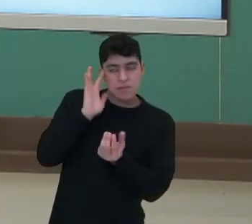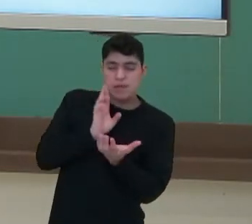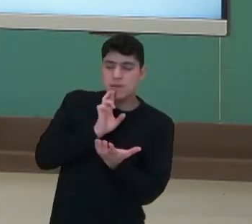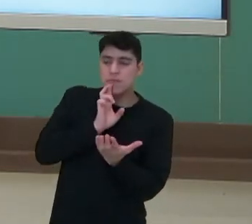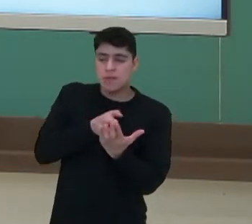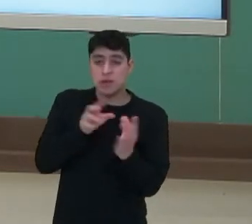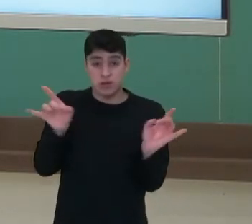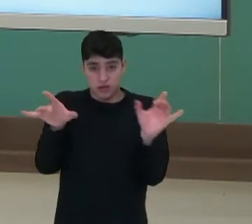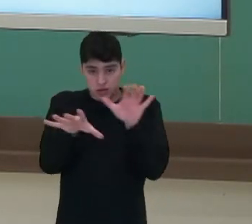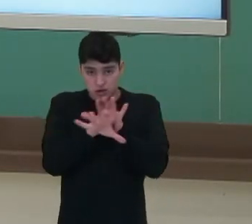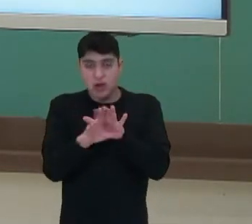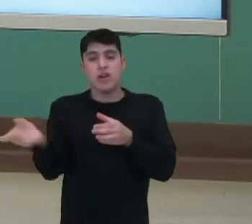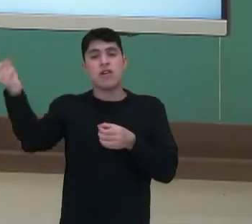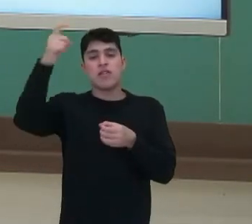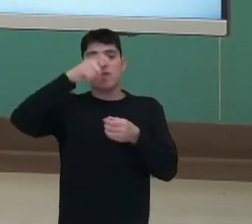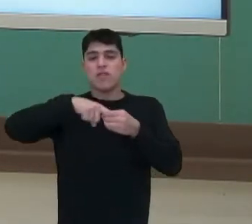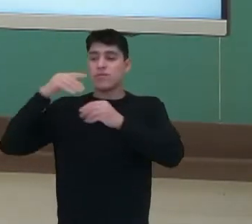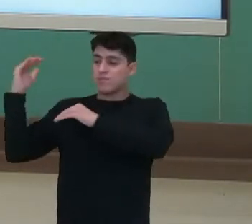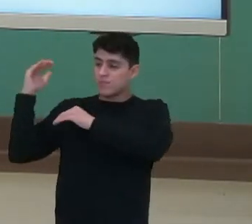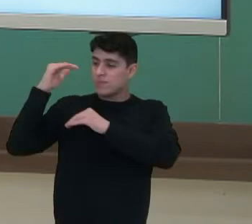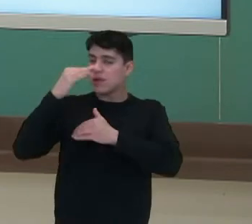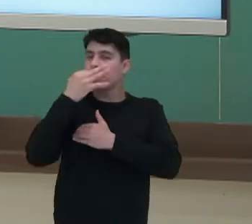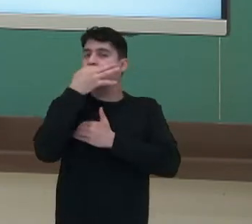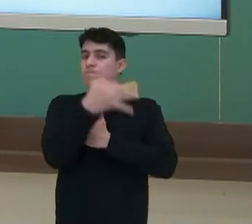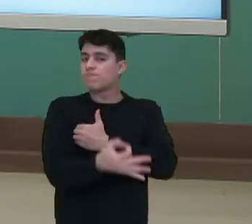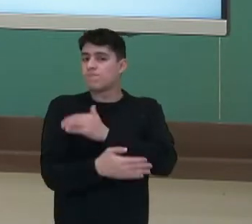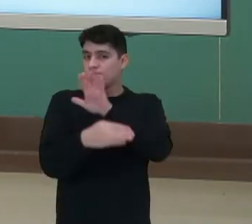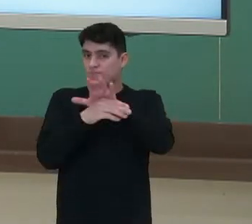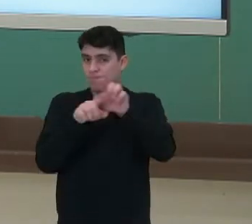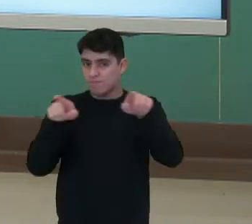seguida retornaremos aqui com a nossa resposta sugestiva, tá bom?